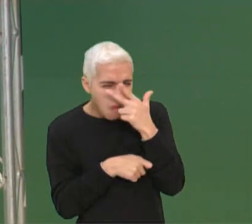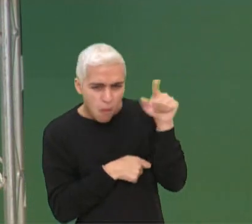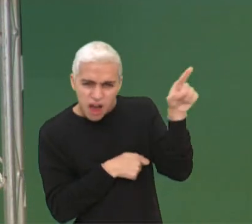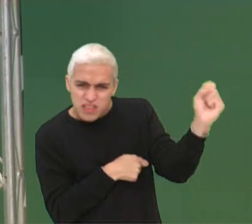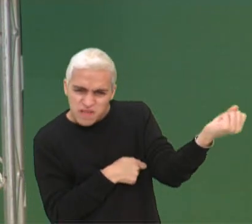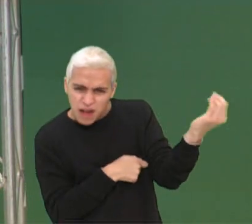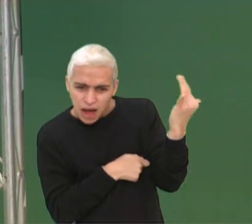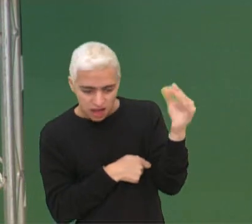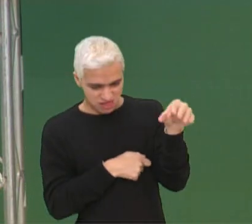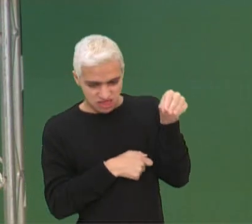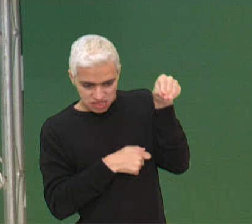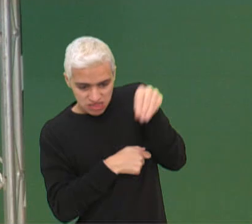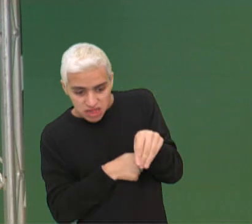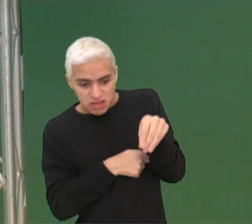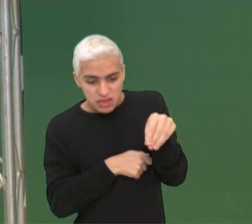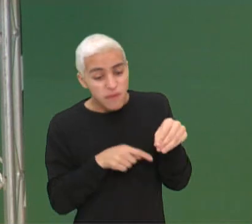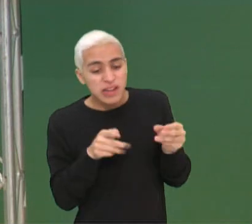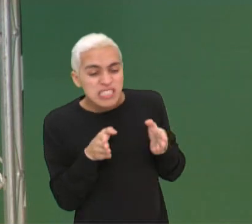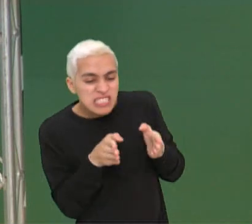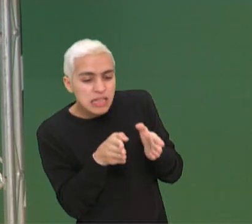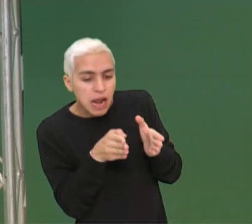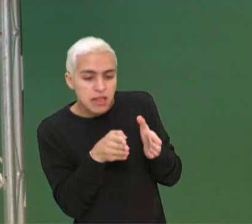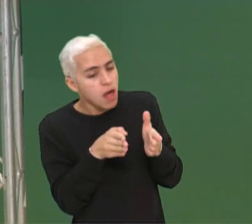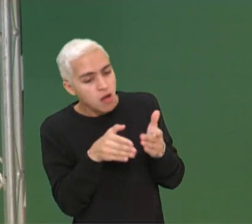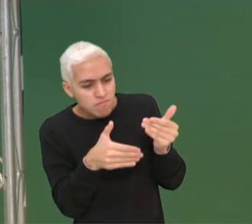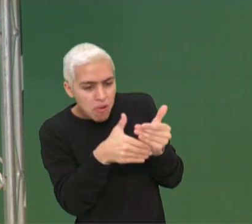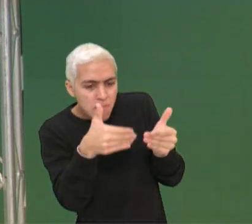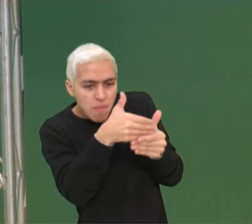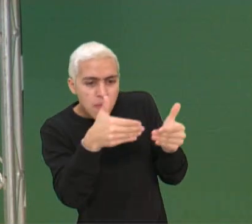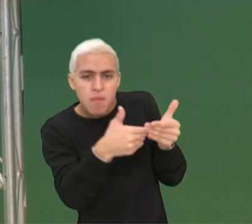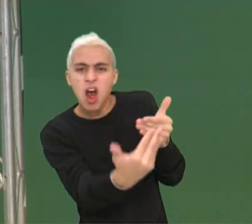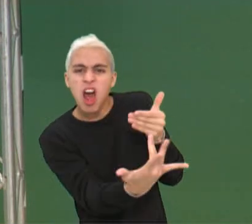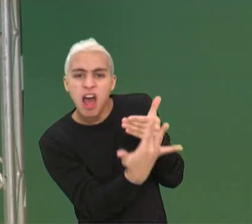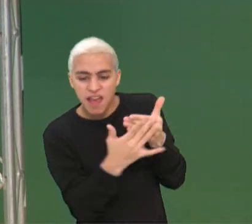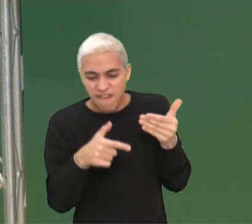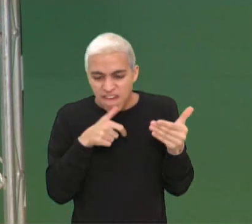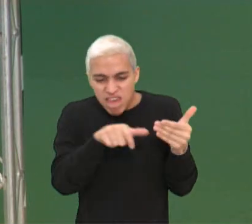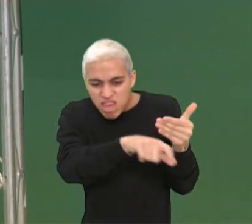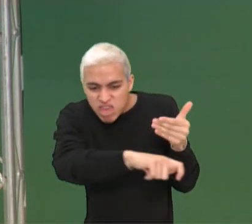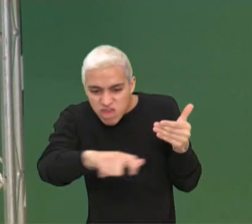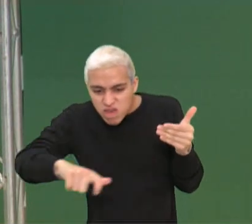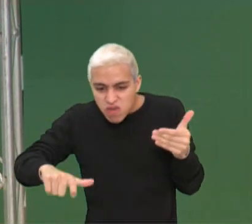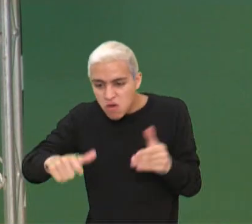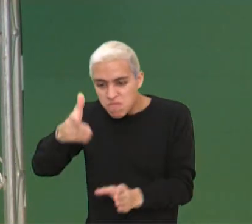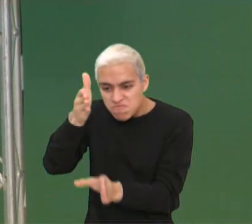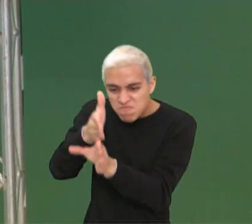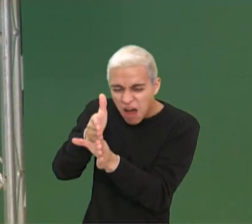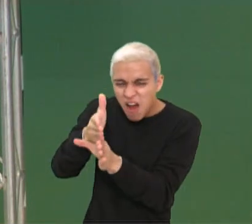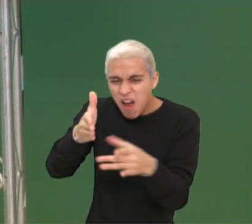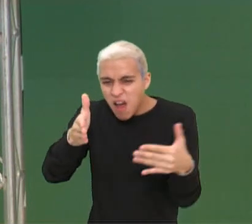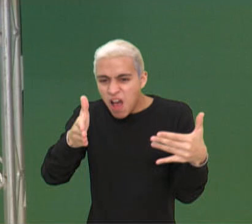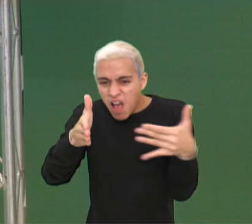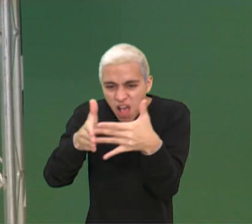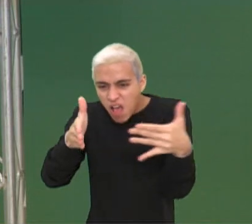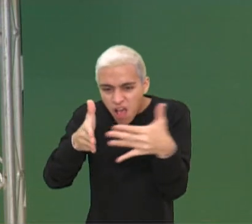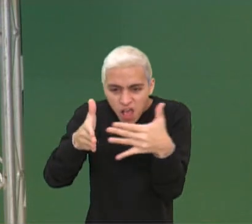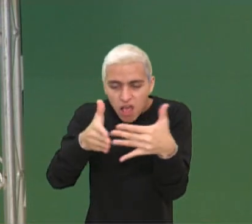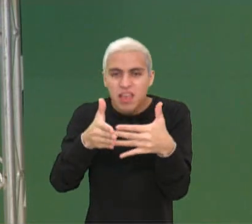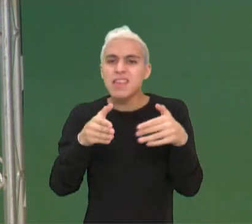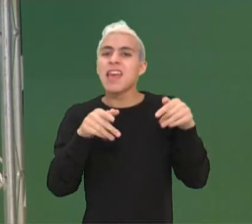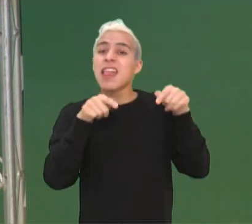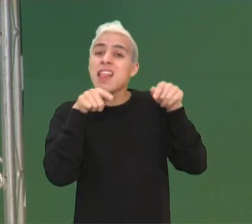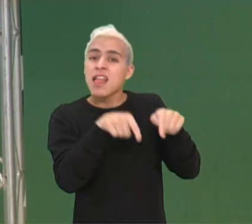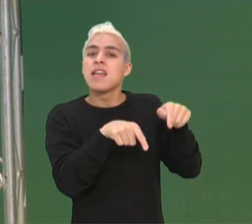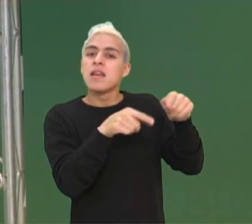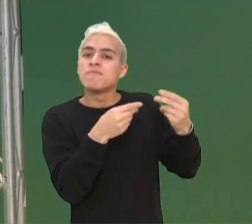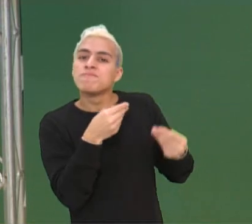e vamos bloquear essa estrada, vamos bloquear esse rio, vamos bloquear essa passagem, e através disso, os jogos